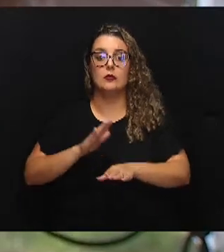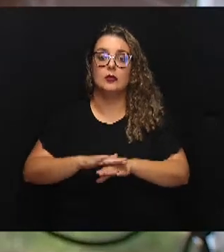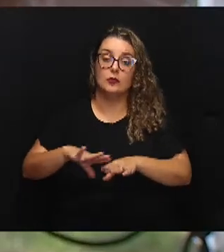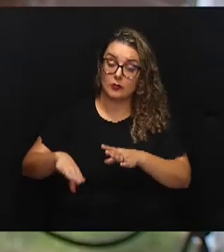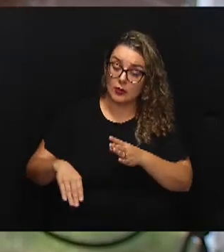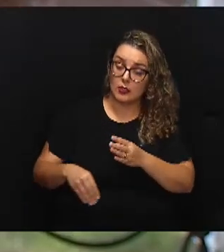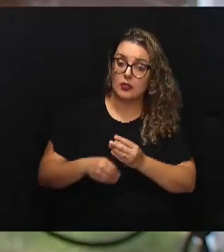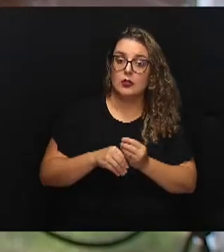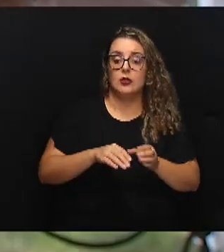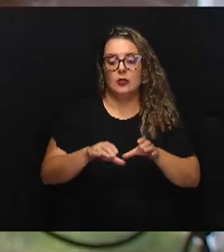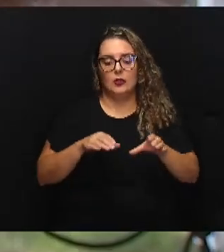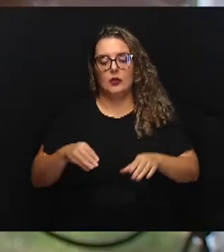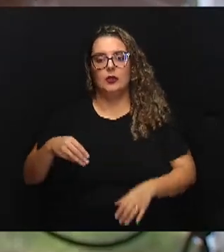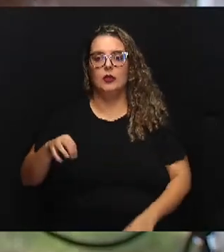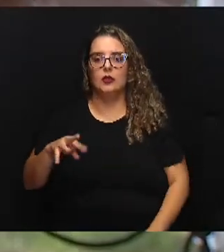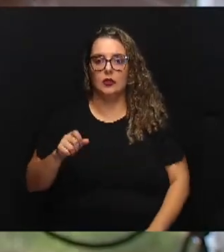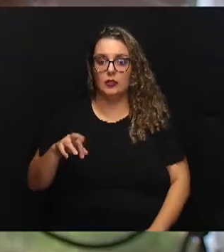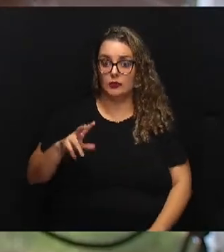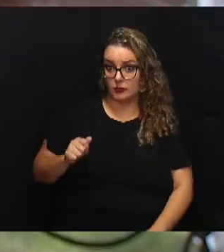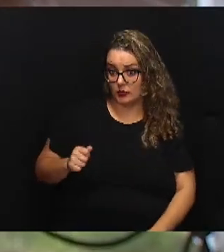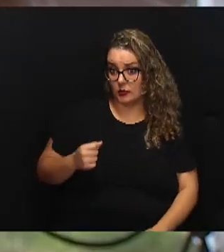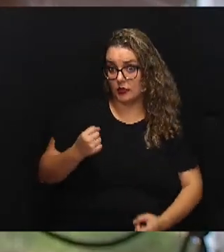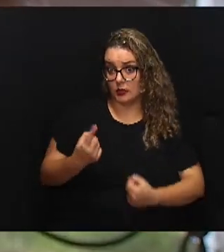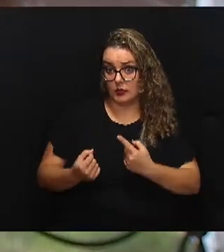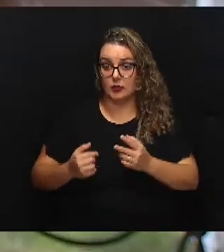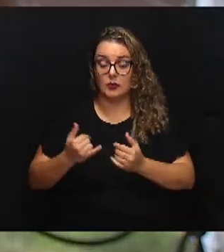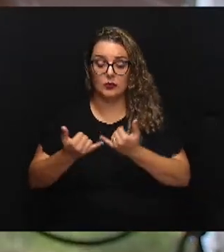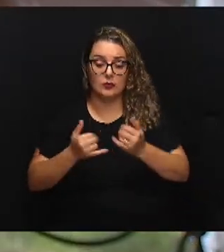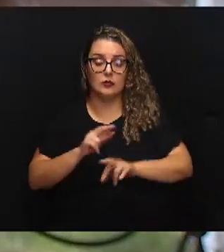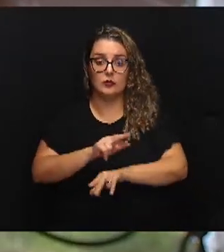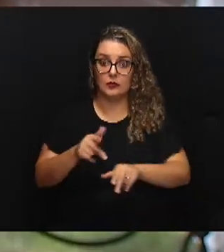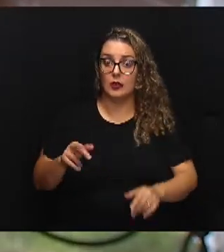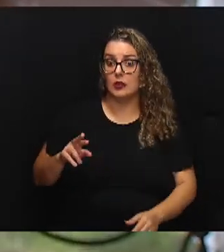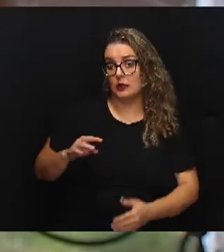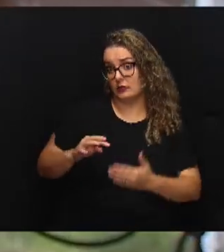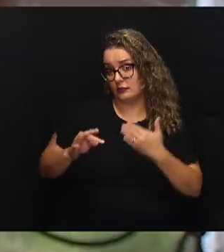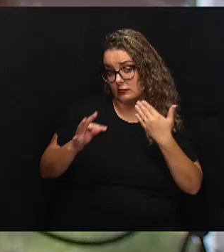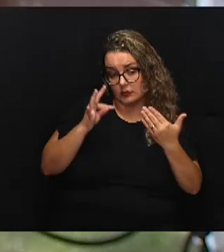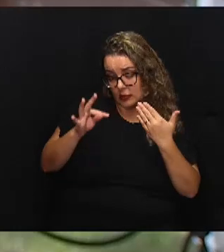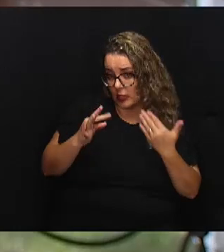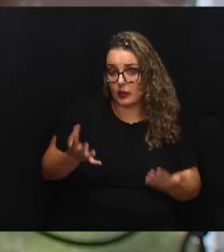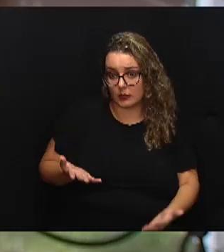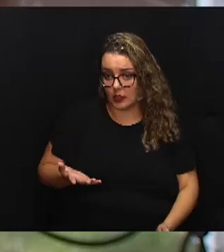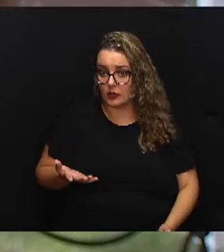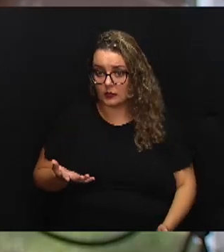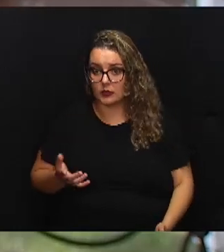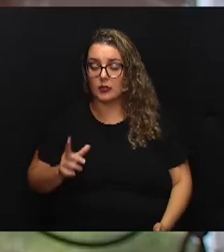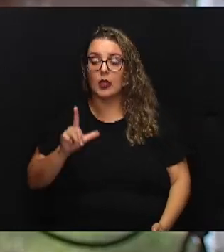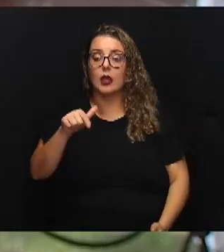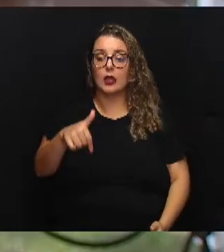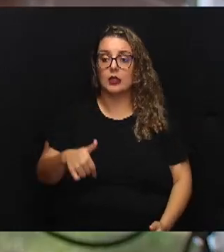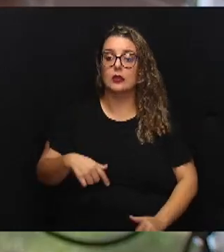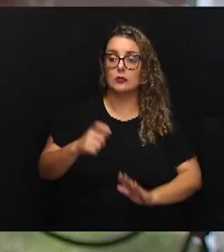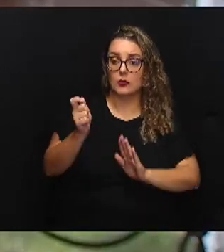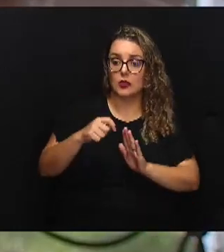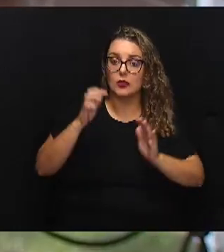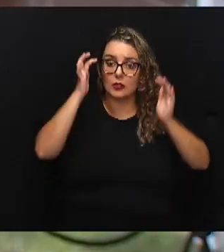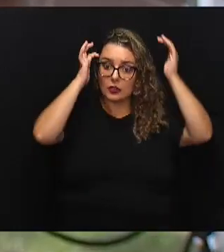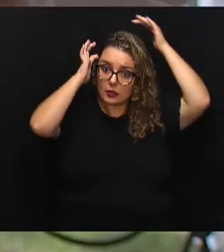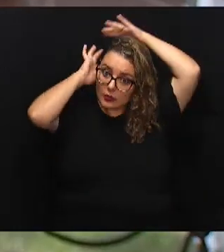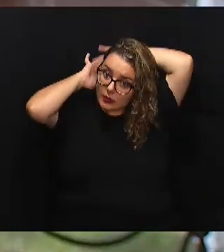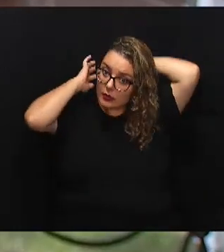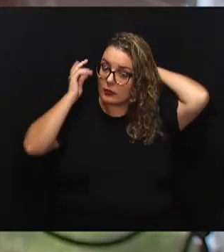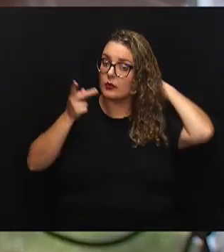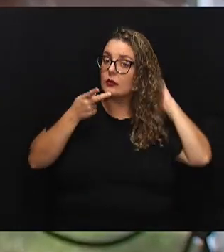de coordenação motora, utilizando alguns brinquedos, alguns outros recursos terapêuticos. E depois da execução a gente vai falando